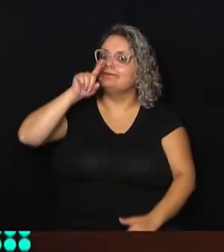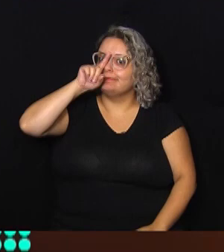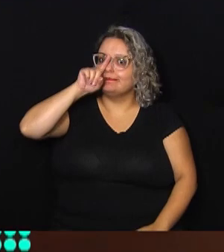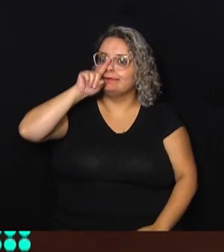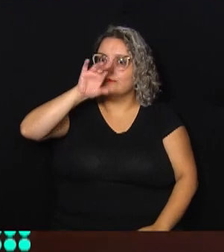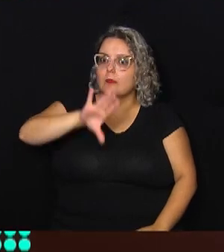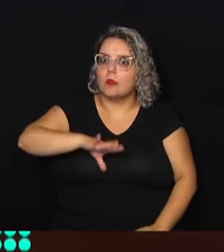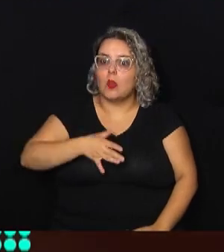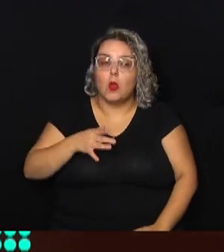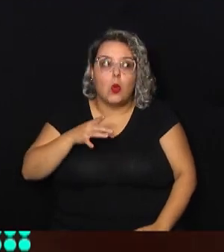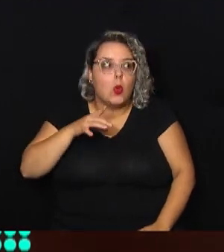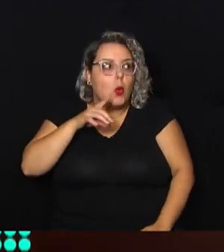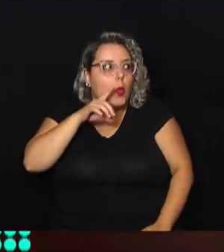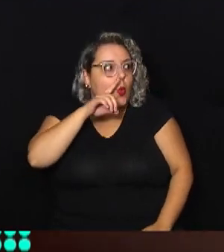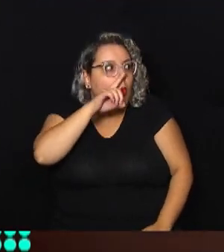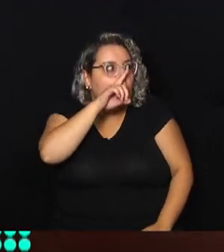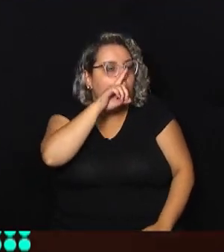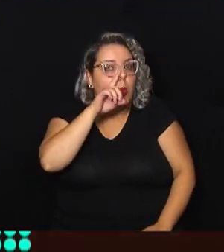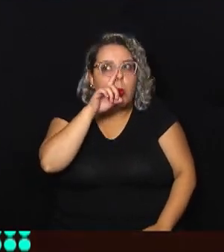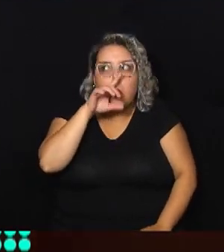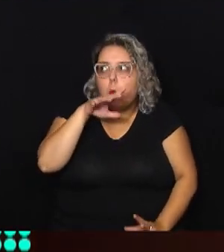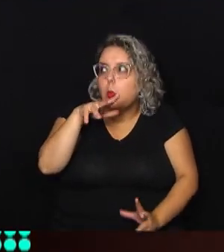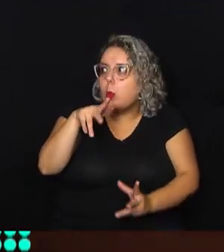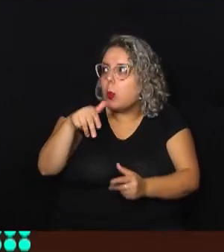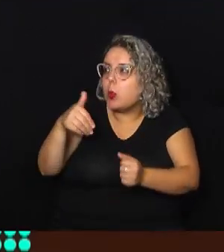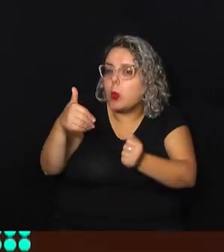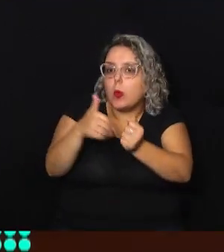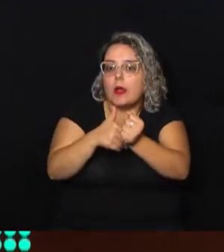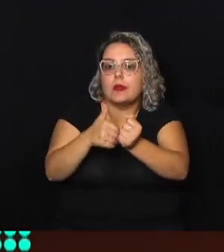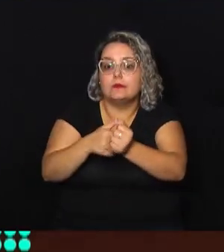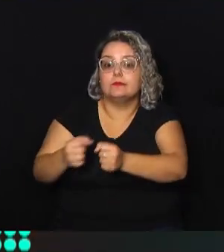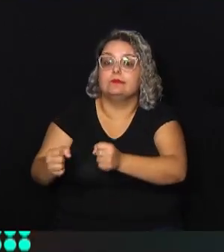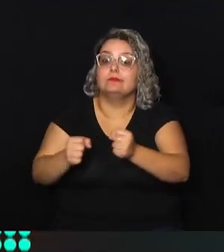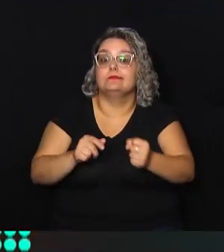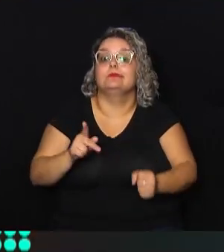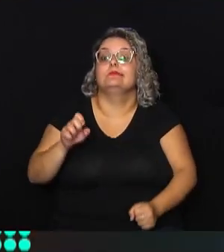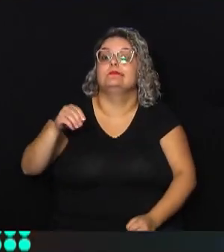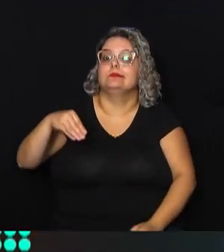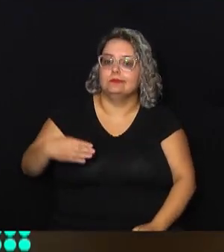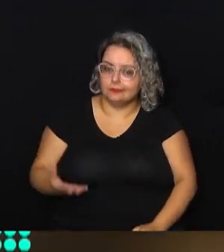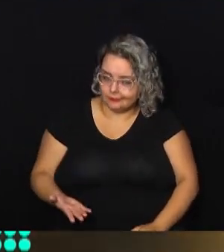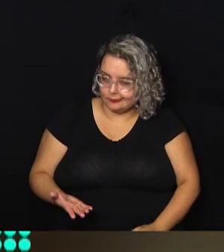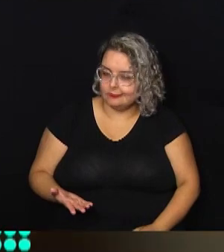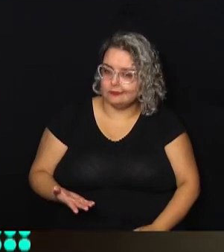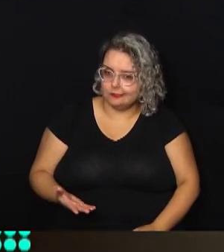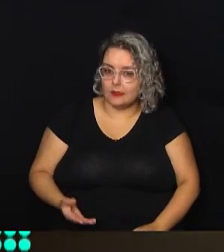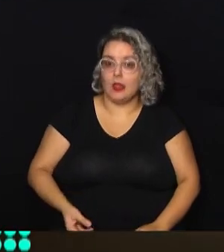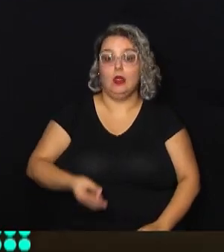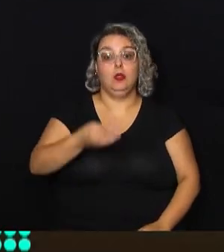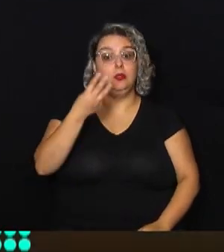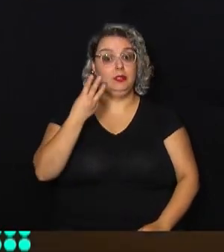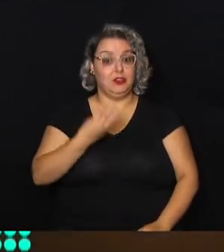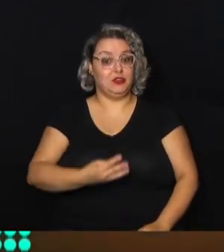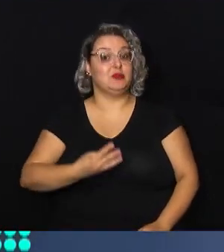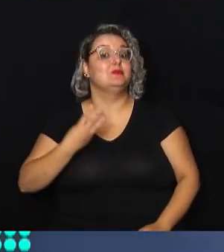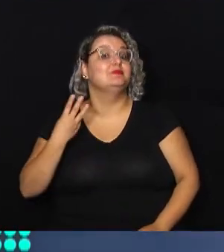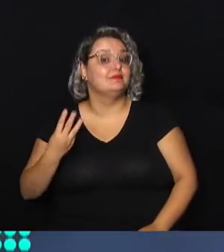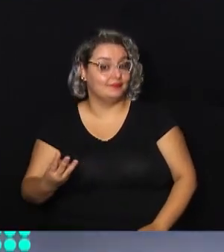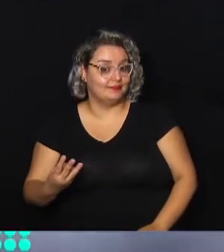em um perigoso mundo secreto habitado pelo poderoso Kang. Este é o 31º filme do